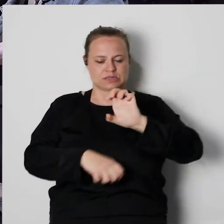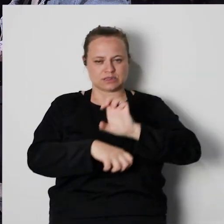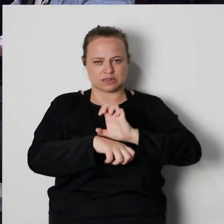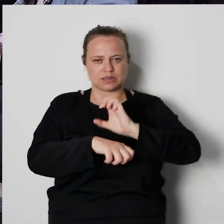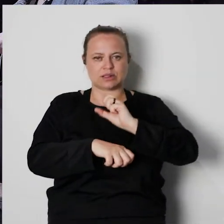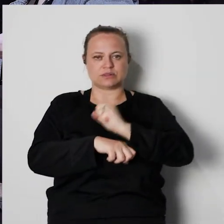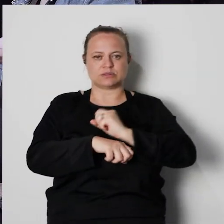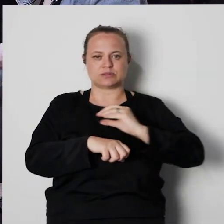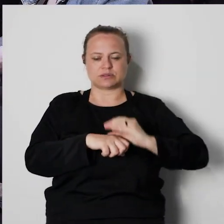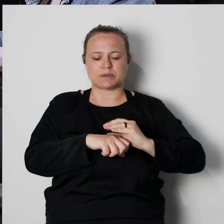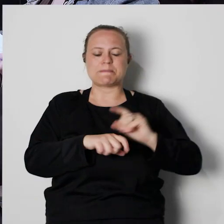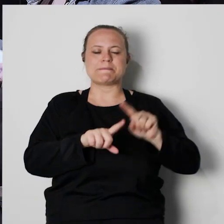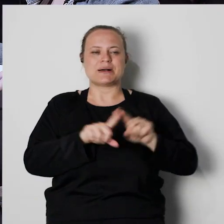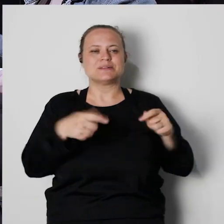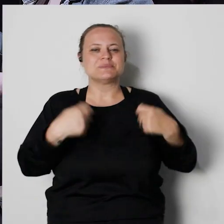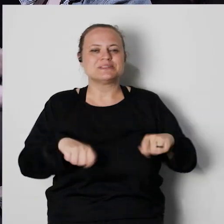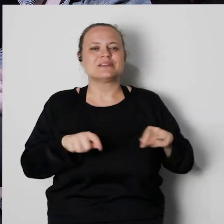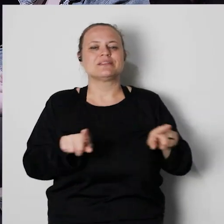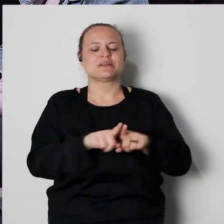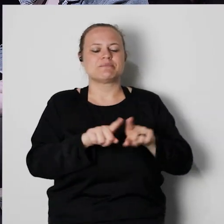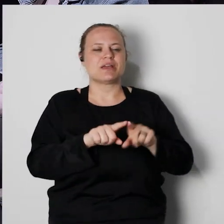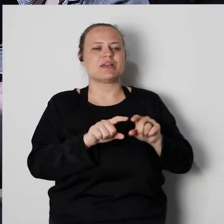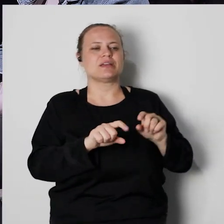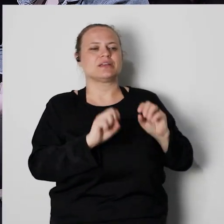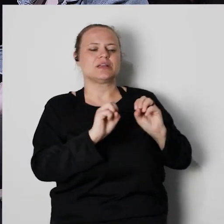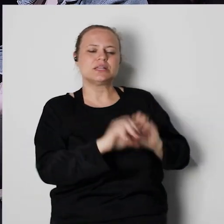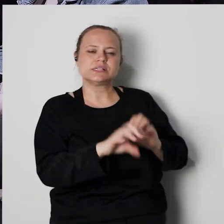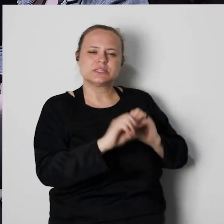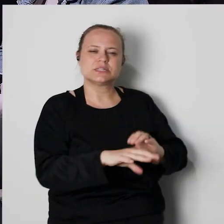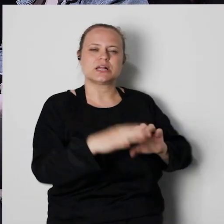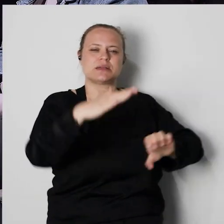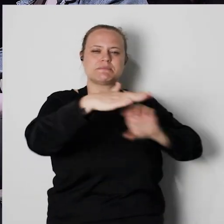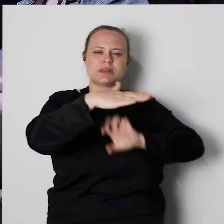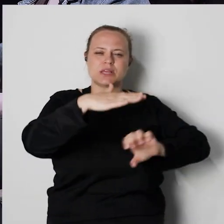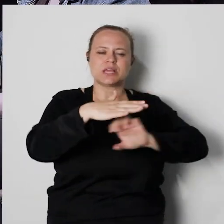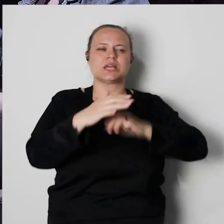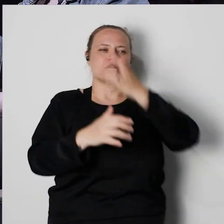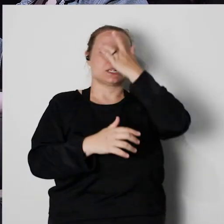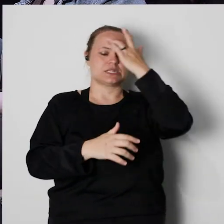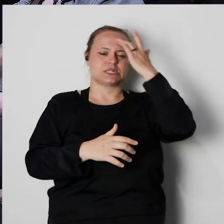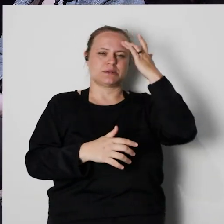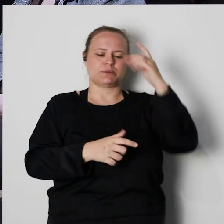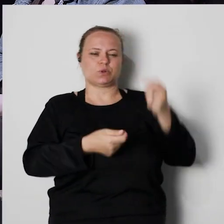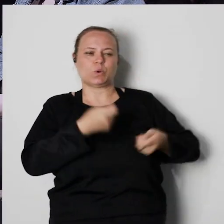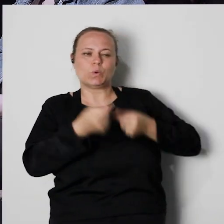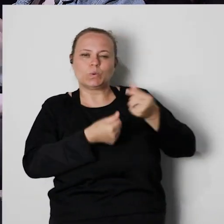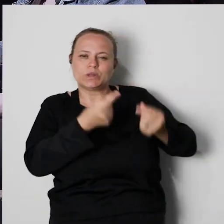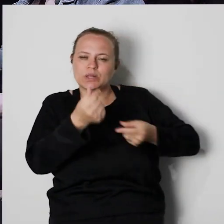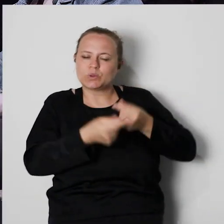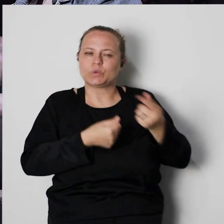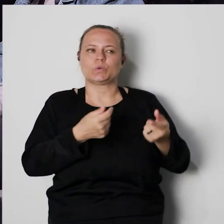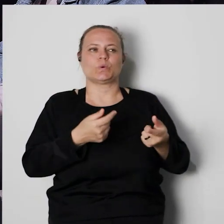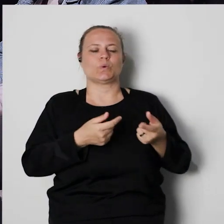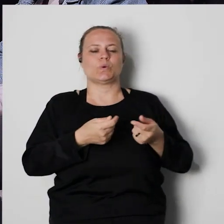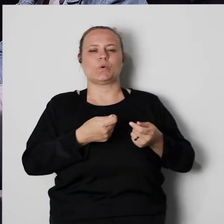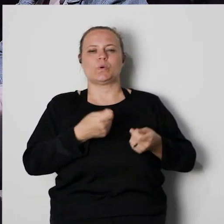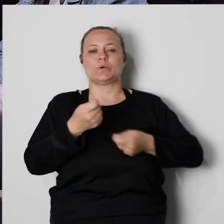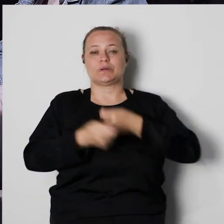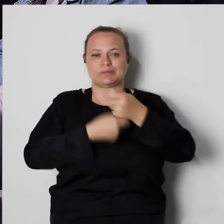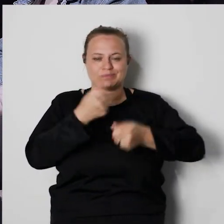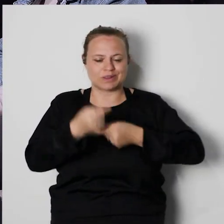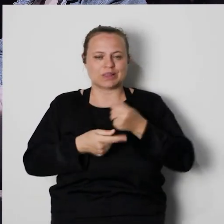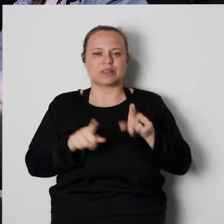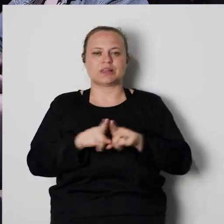no estado a gente tem finalmente voltou a lei de incentivo à cultura através da captação indireta, que é o PIC que a gente chama aqui,